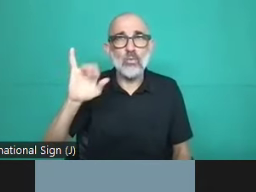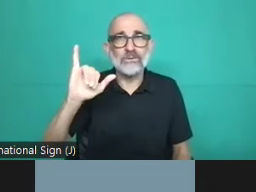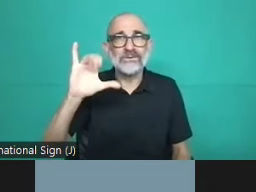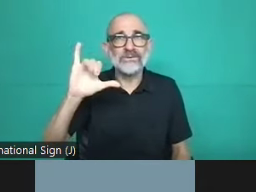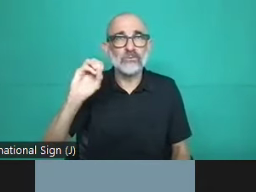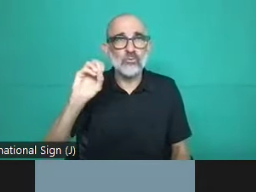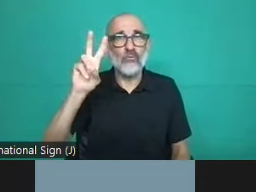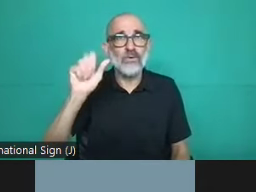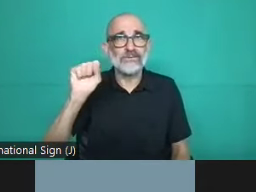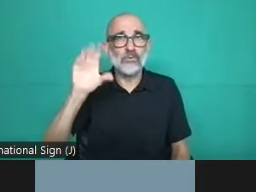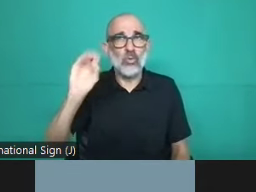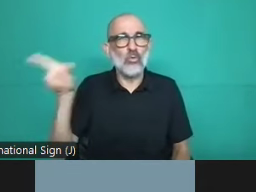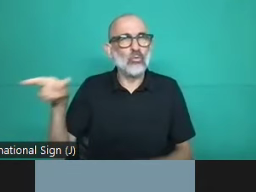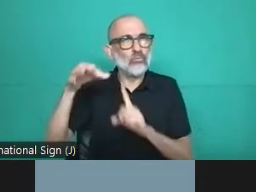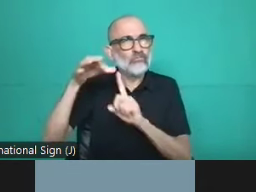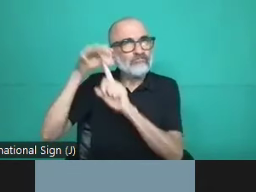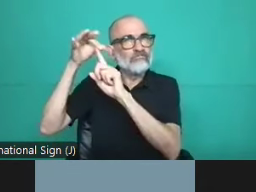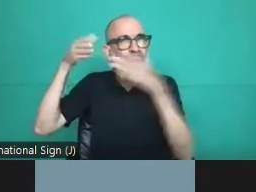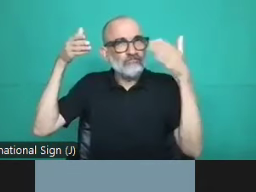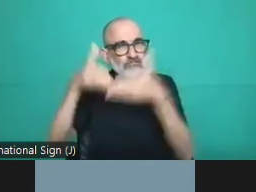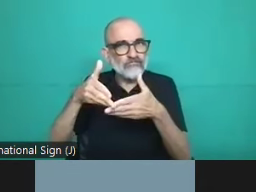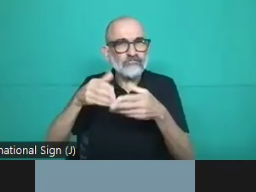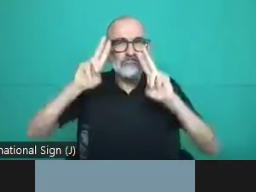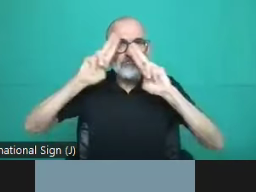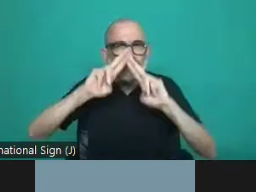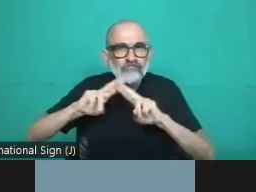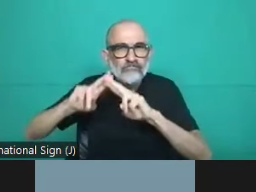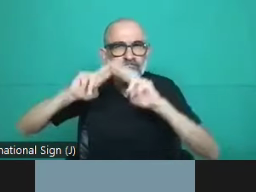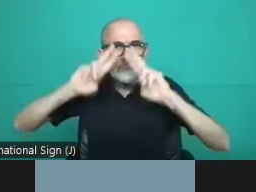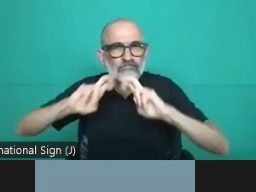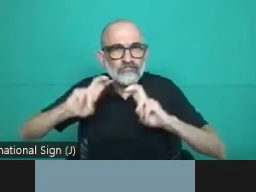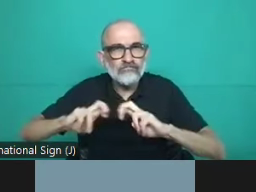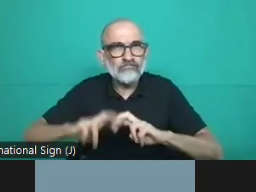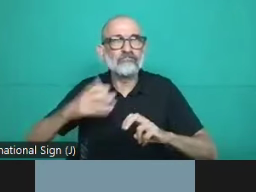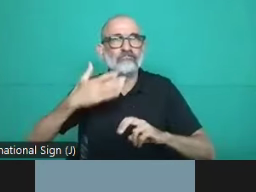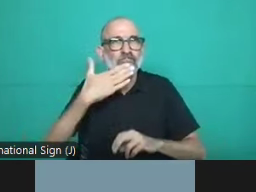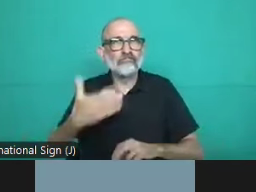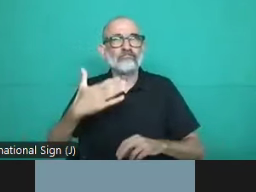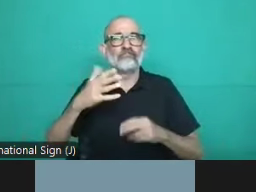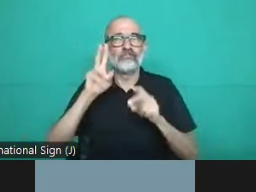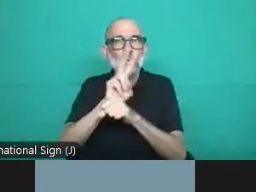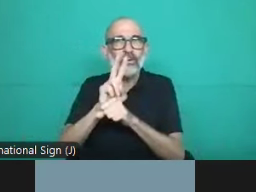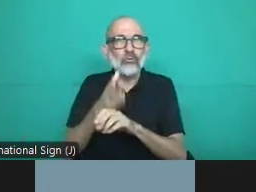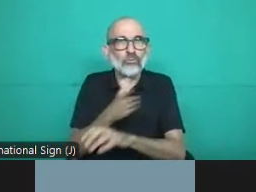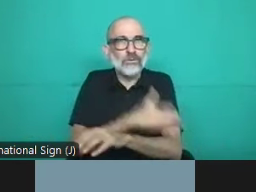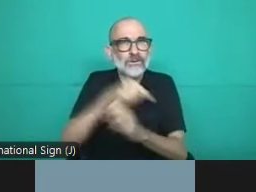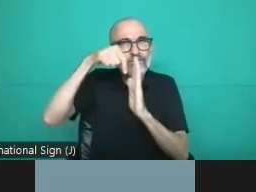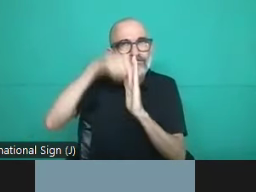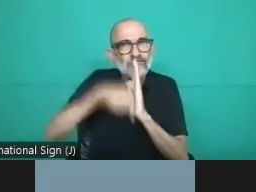embaixador da Federação Mundial de Anestesiologia e do Centro Latino-Americano